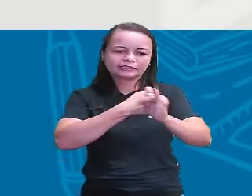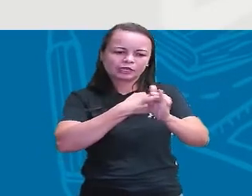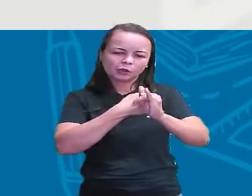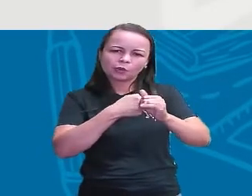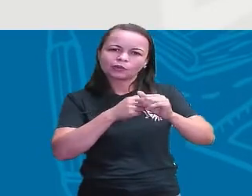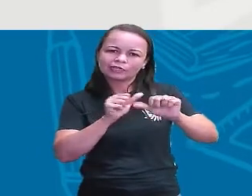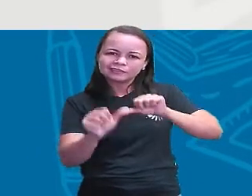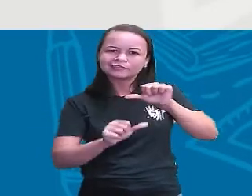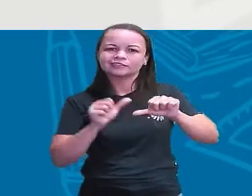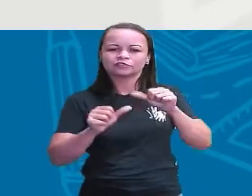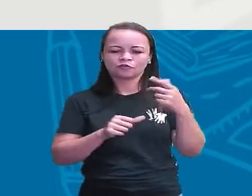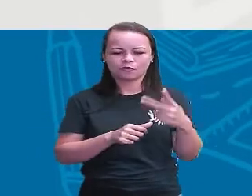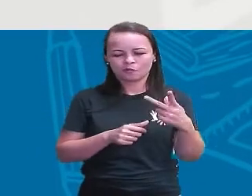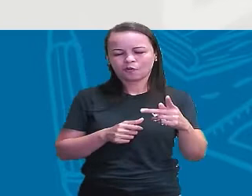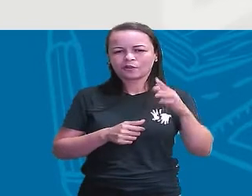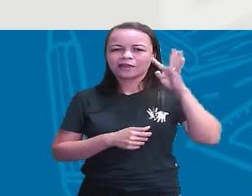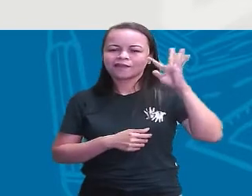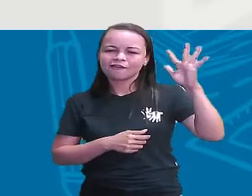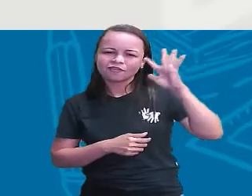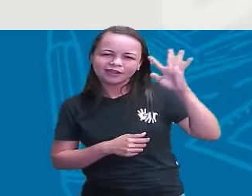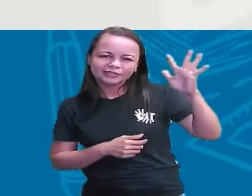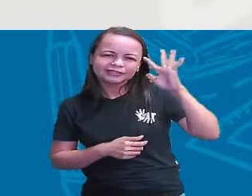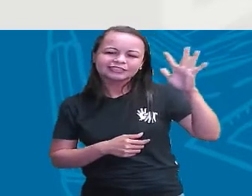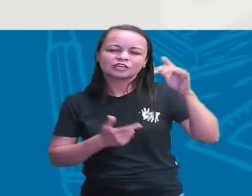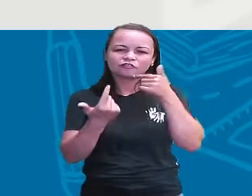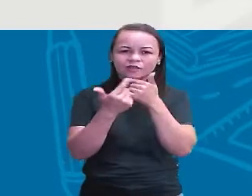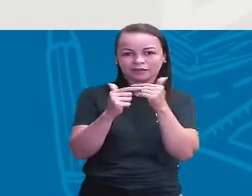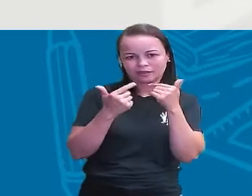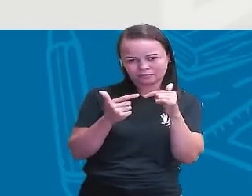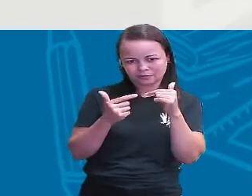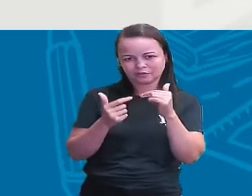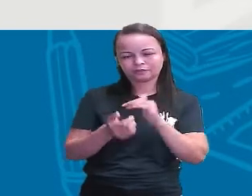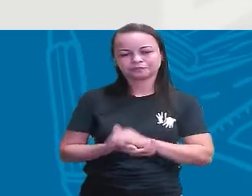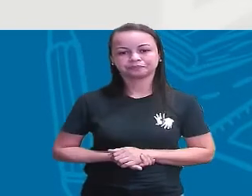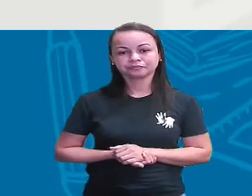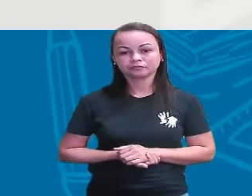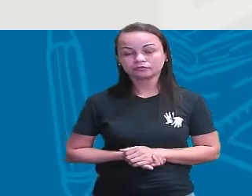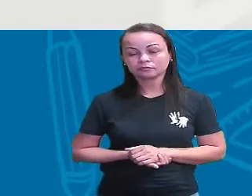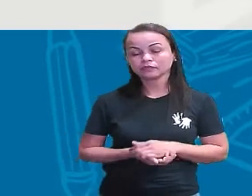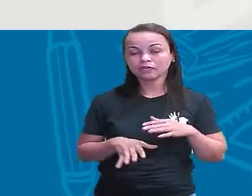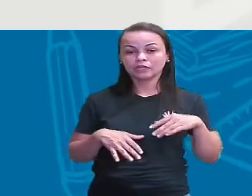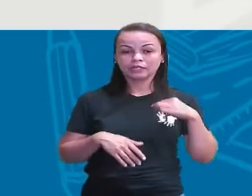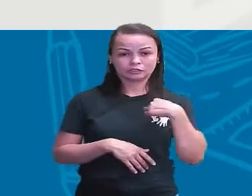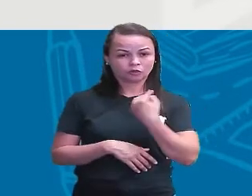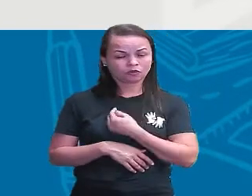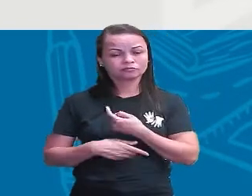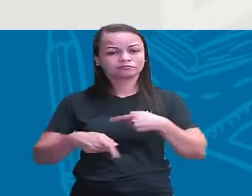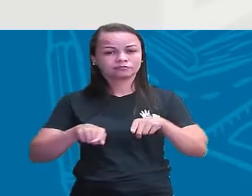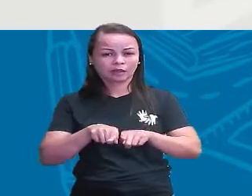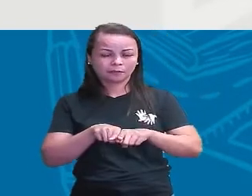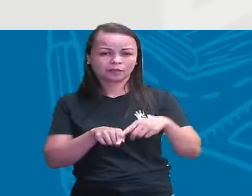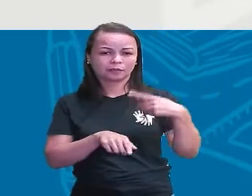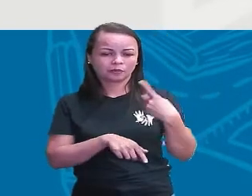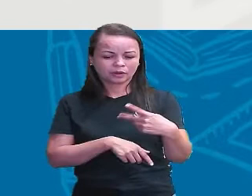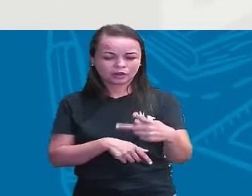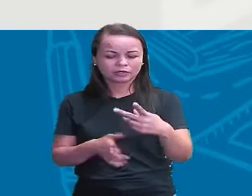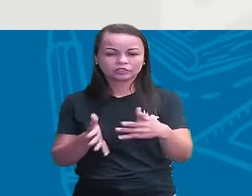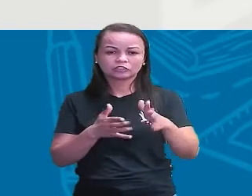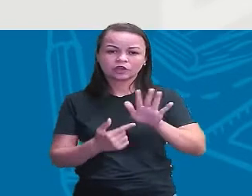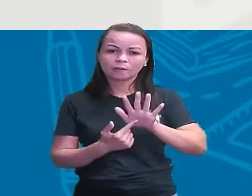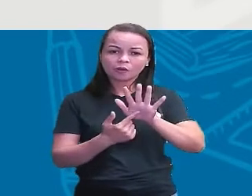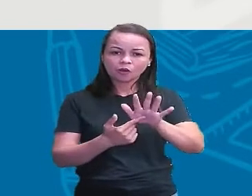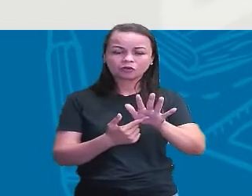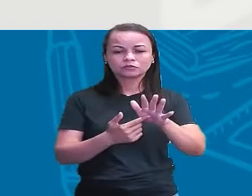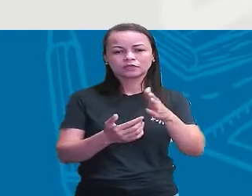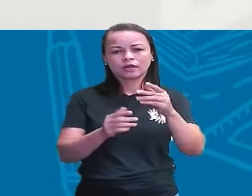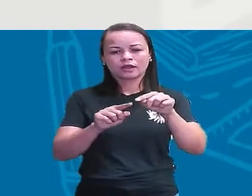né? Engraçada também, reflexiva, e a gente também, por meio dela, já trouxe para a aula para explicar